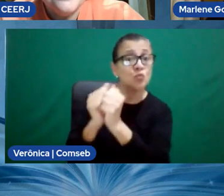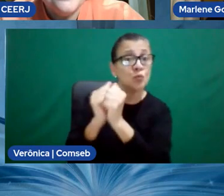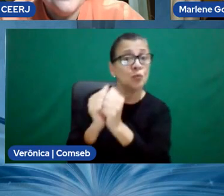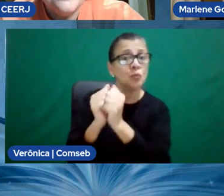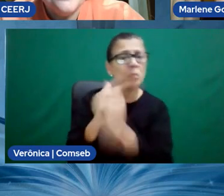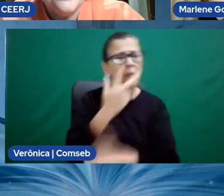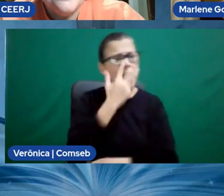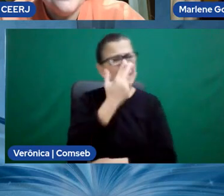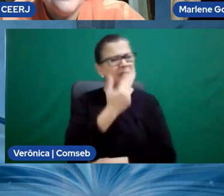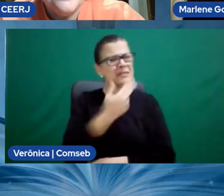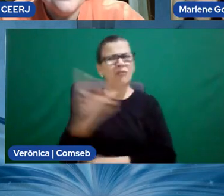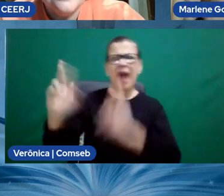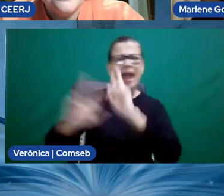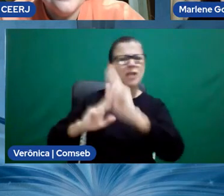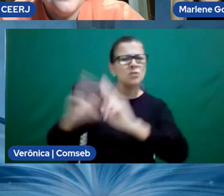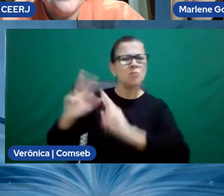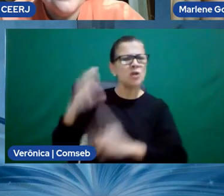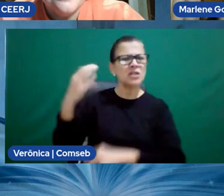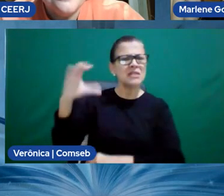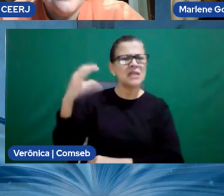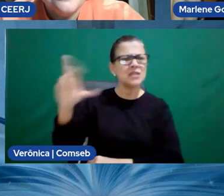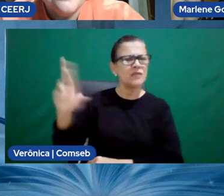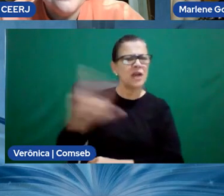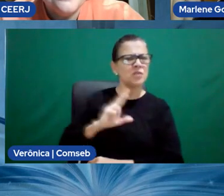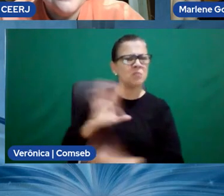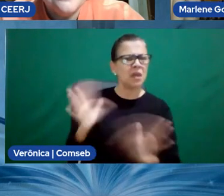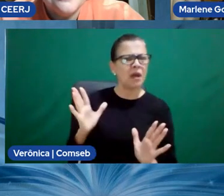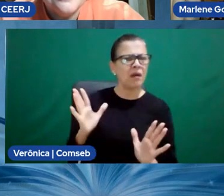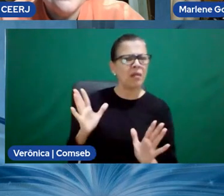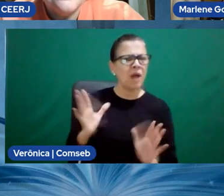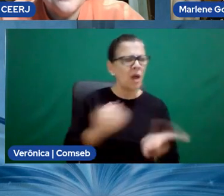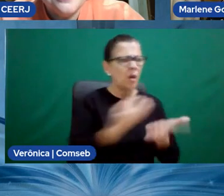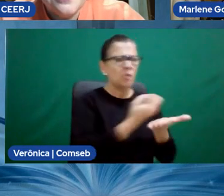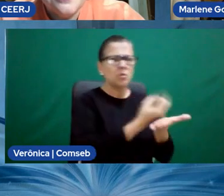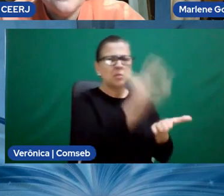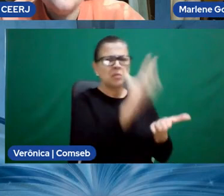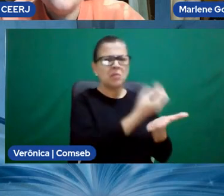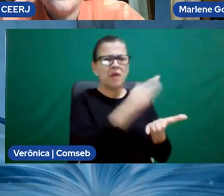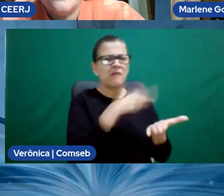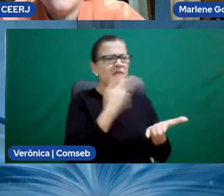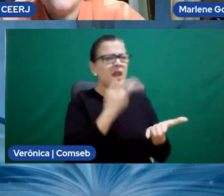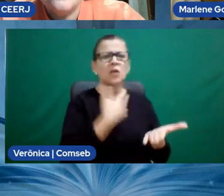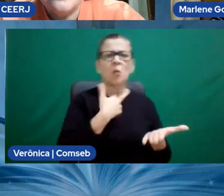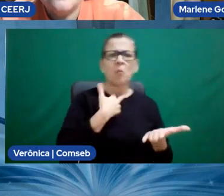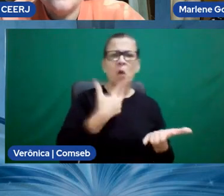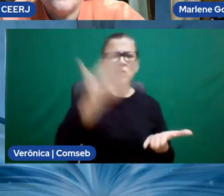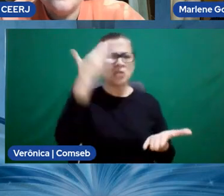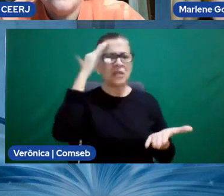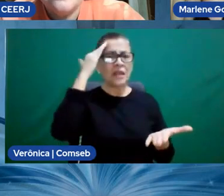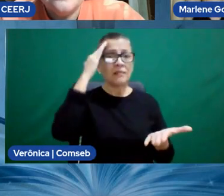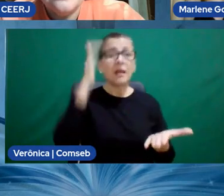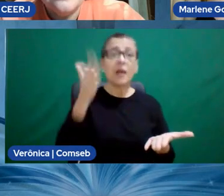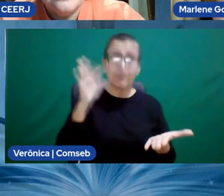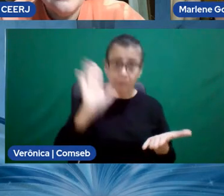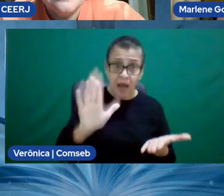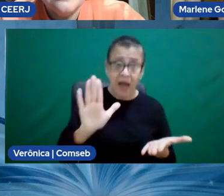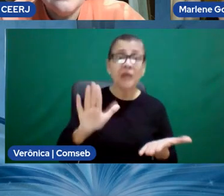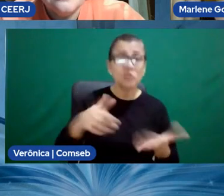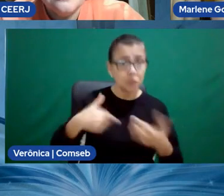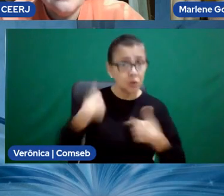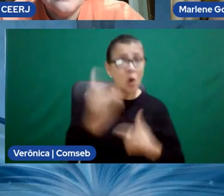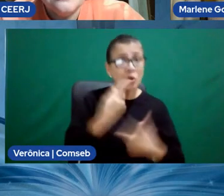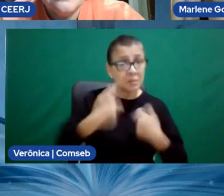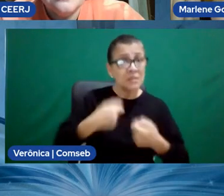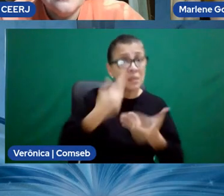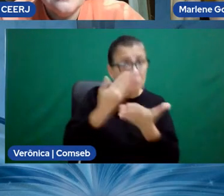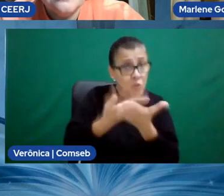vai ficar como um axioma, uma verdade que está estabelecida e a gente não pode estudar e não pode entender. né? Então, é para a gente ficar aberto, assim, vamos